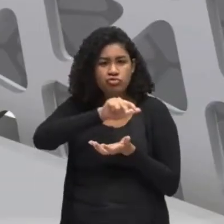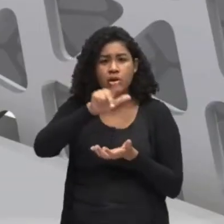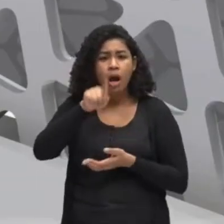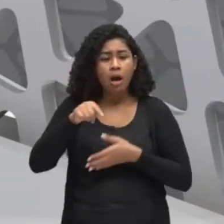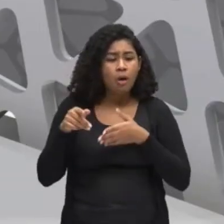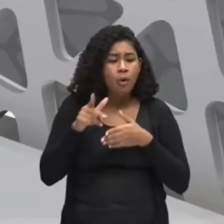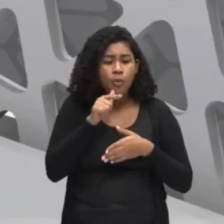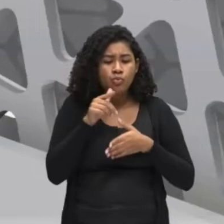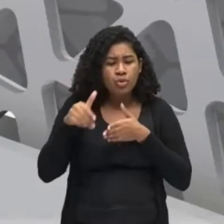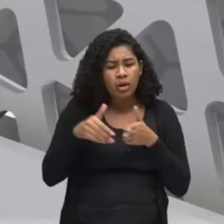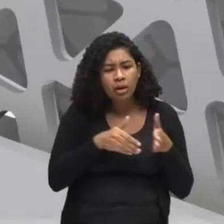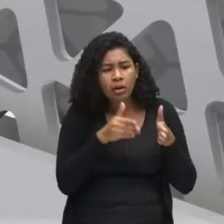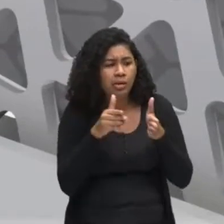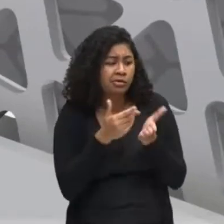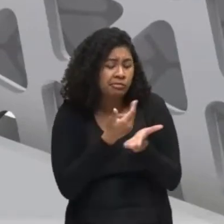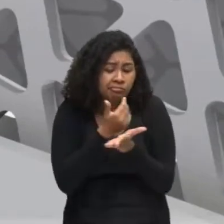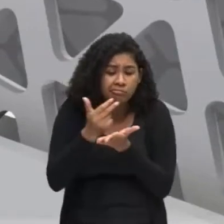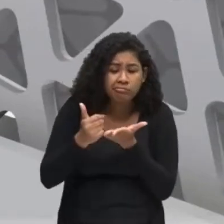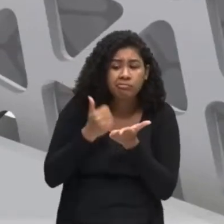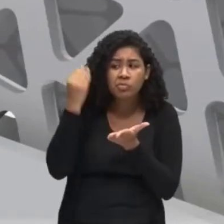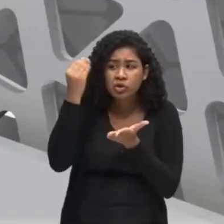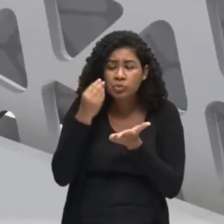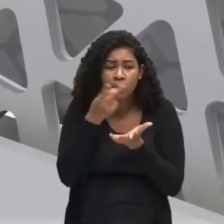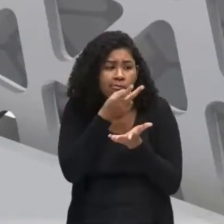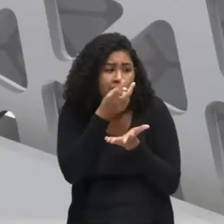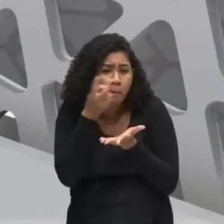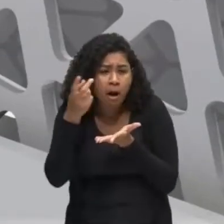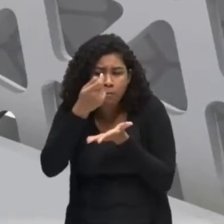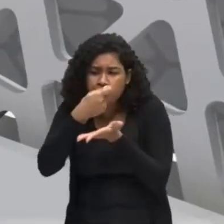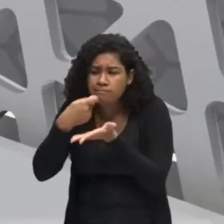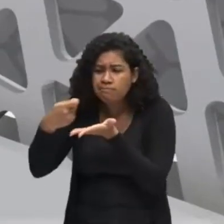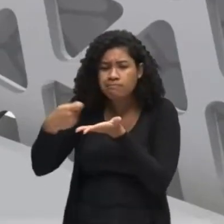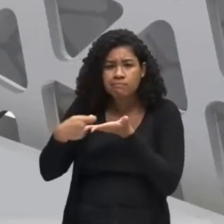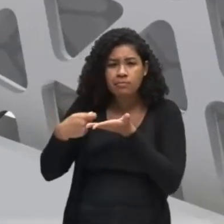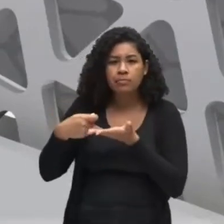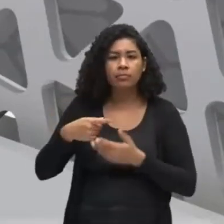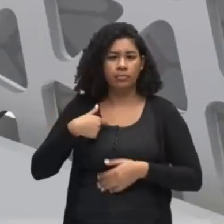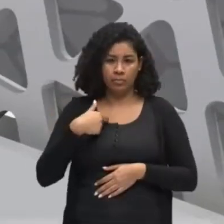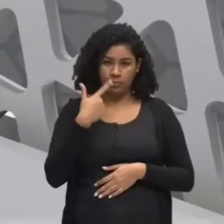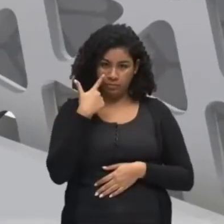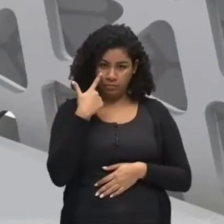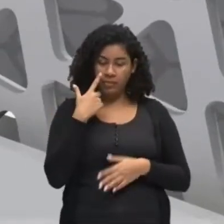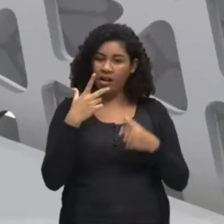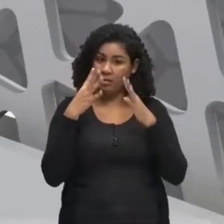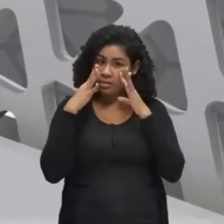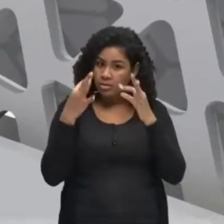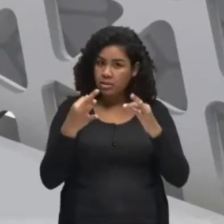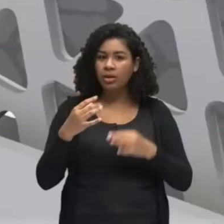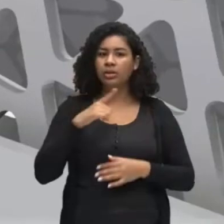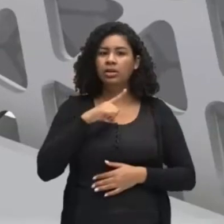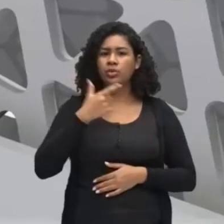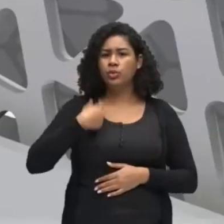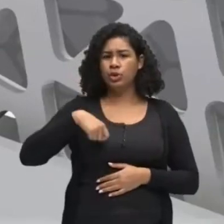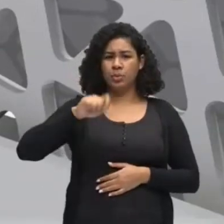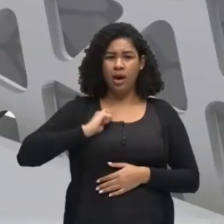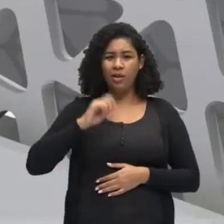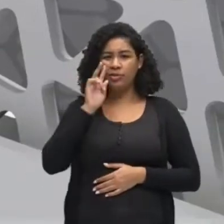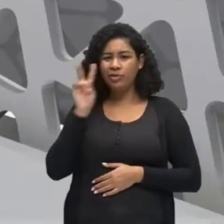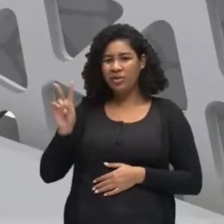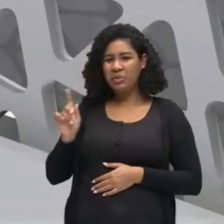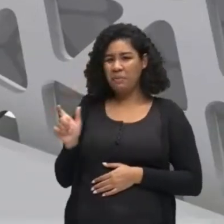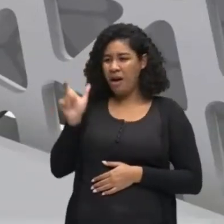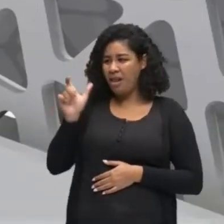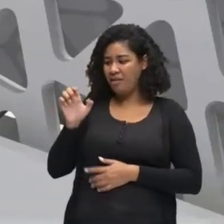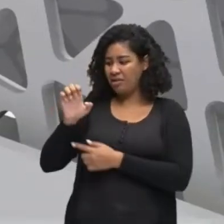e fazendo seus relatos. Eu quero chamar a atenção de vocês porque eles eram espanhóis e vocês viram o número de vezes que está escrito lá Eldorado, Eldorado,